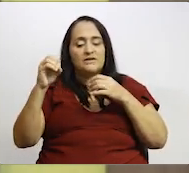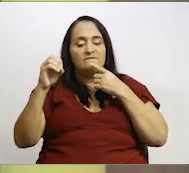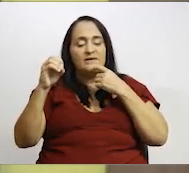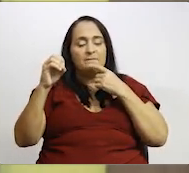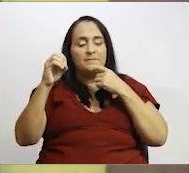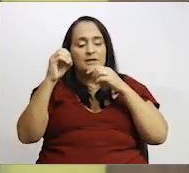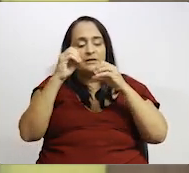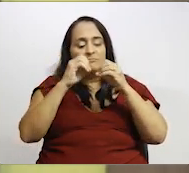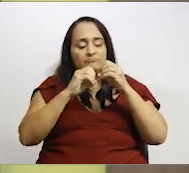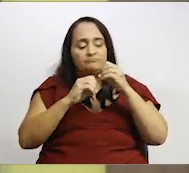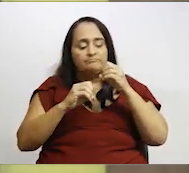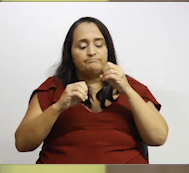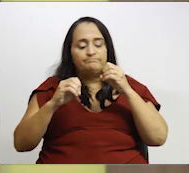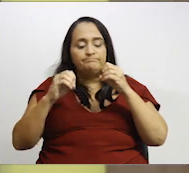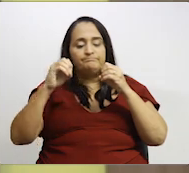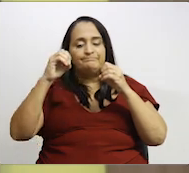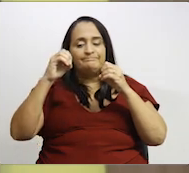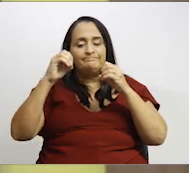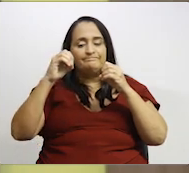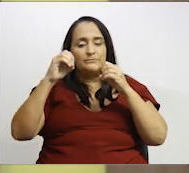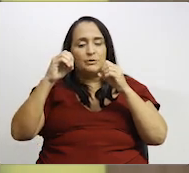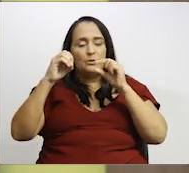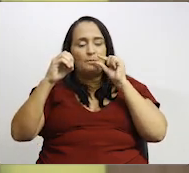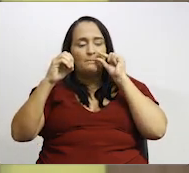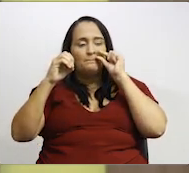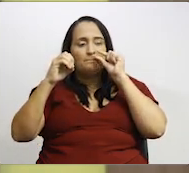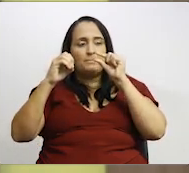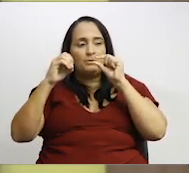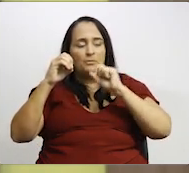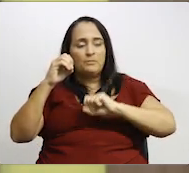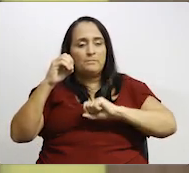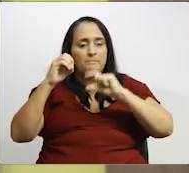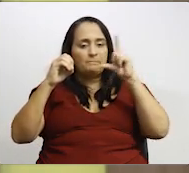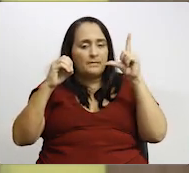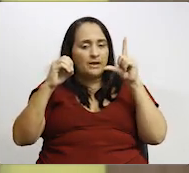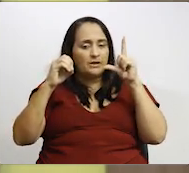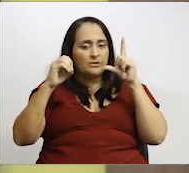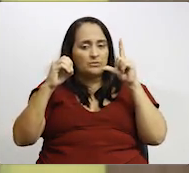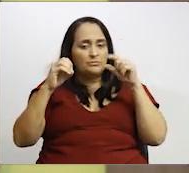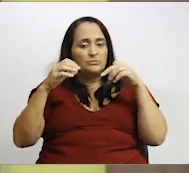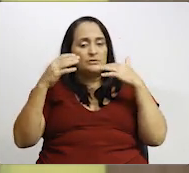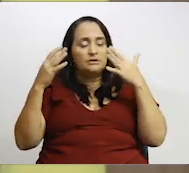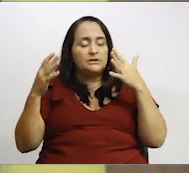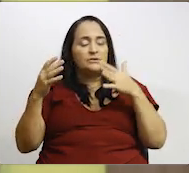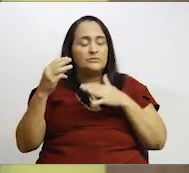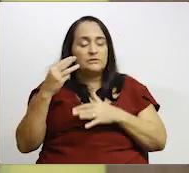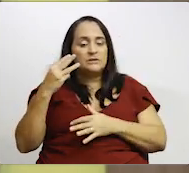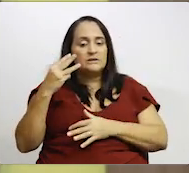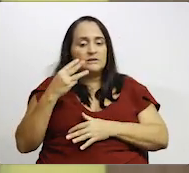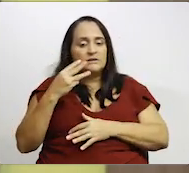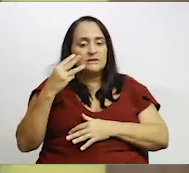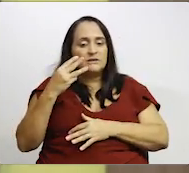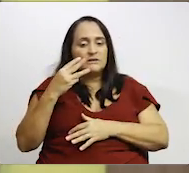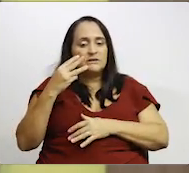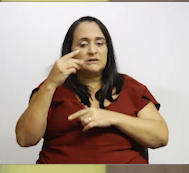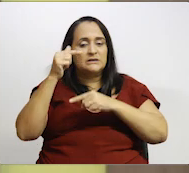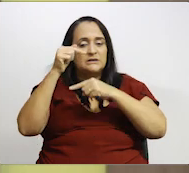valor aproximado, um pouco maior do que 2. Então, a minha aposta é que 7 terços seja